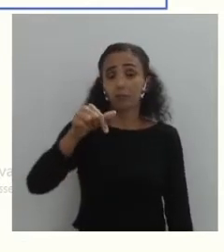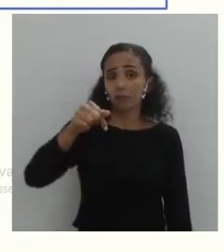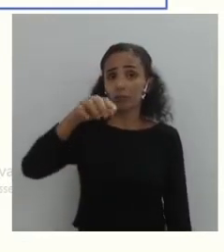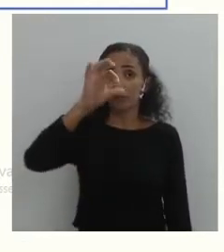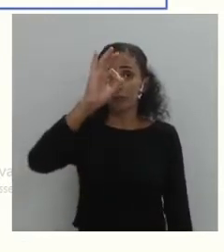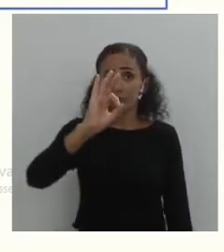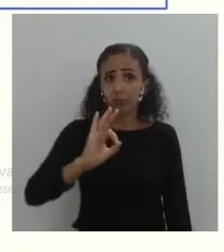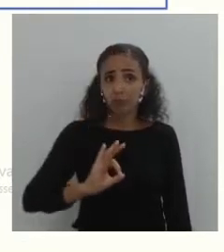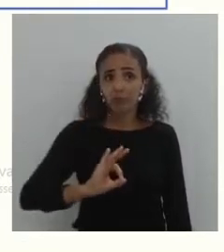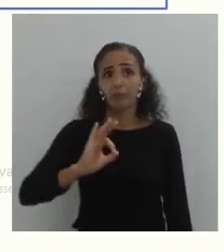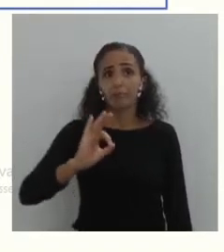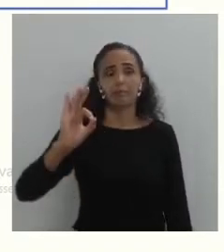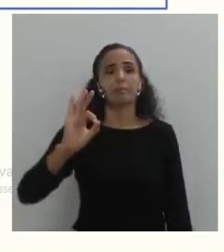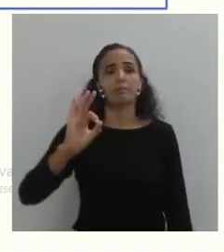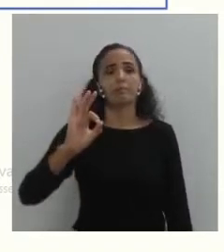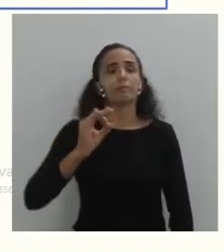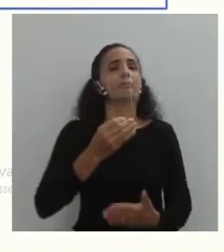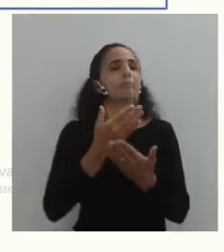0,7%, ou seja,